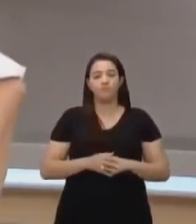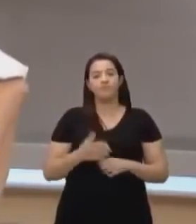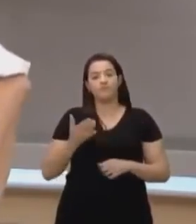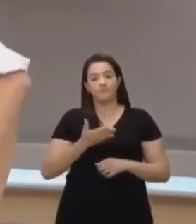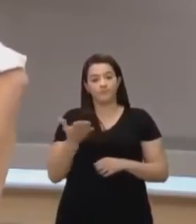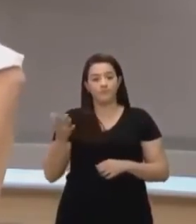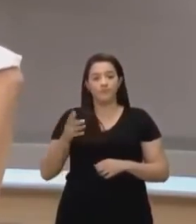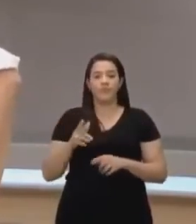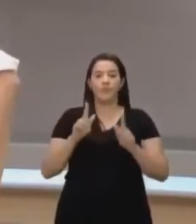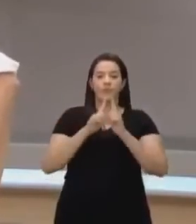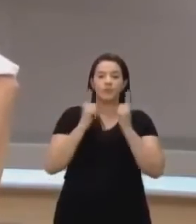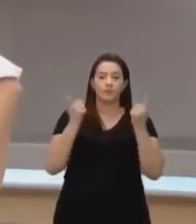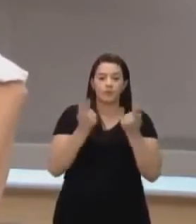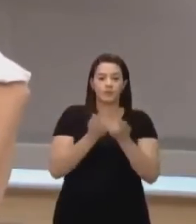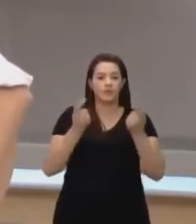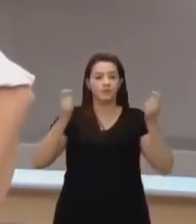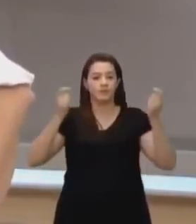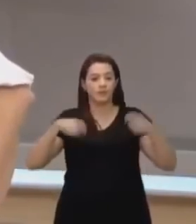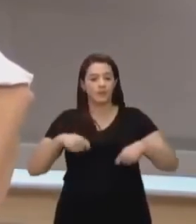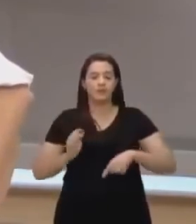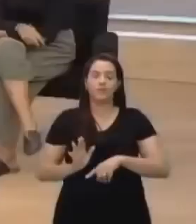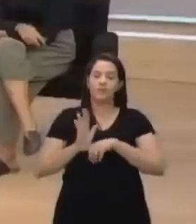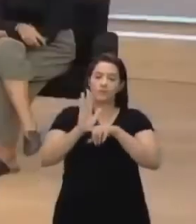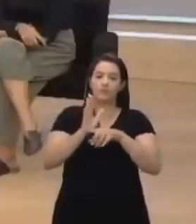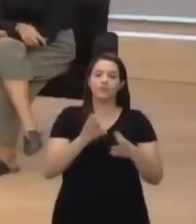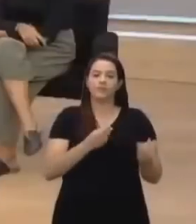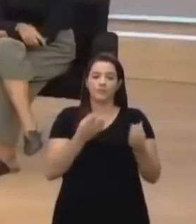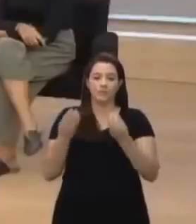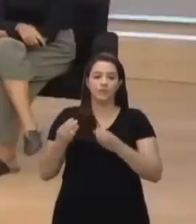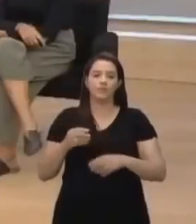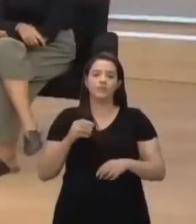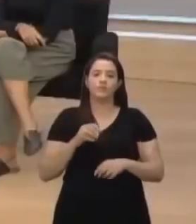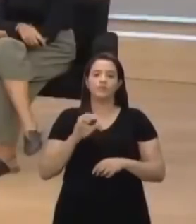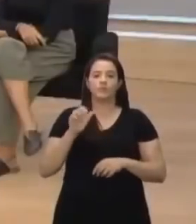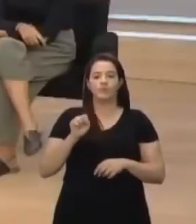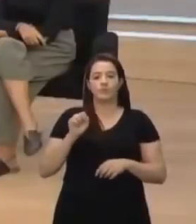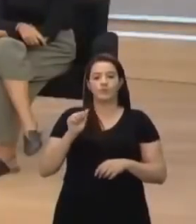com certeza, ele pode contribuir demais nesse momento com o SAEB.